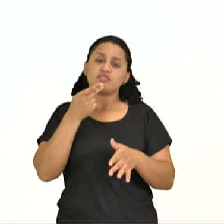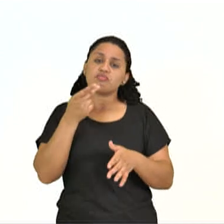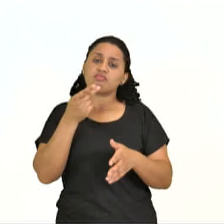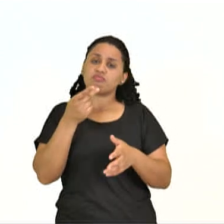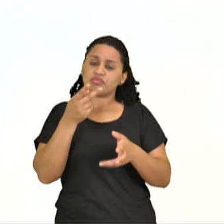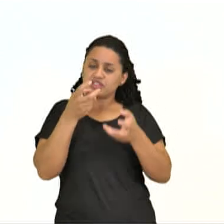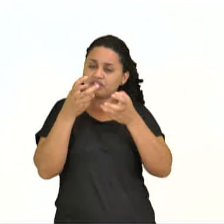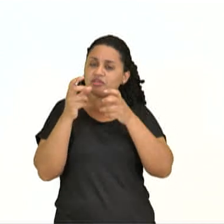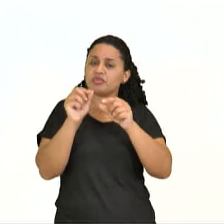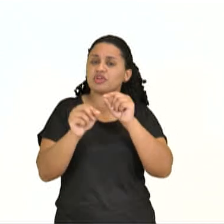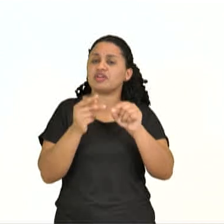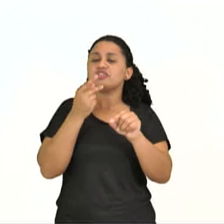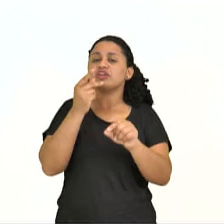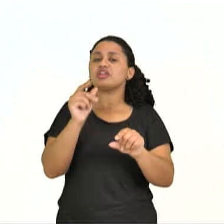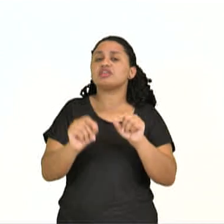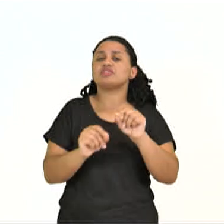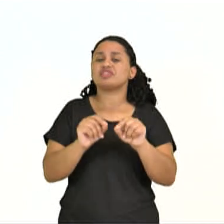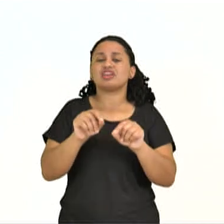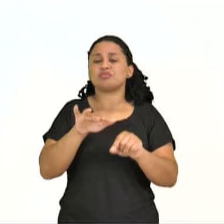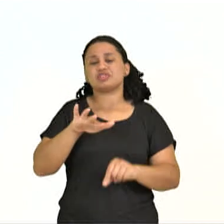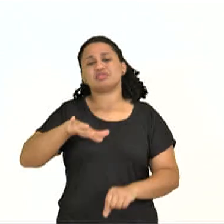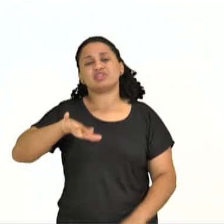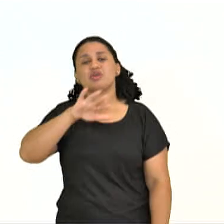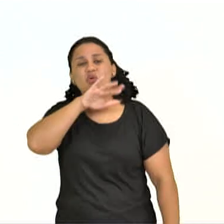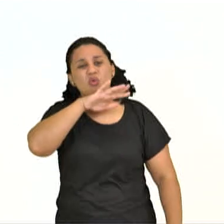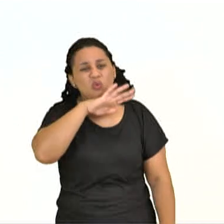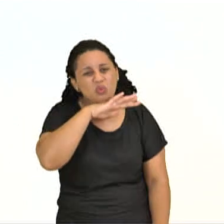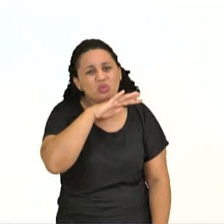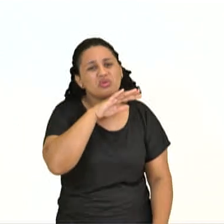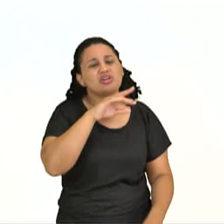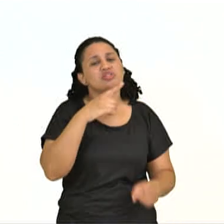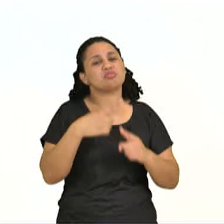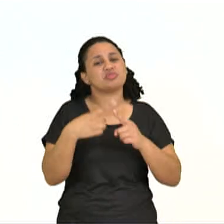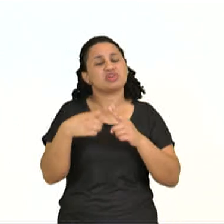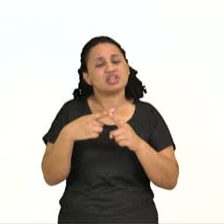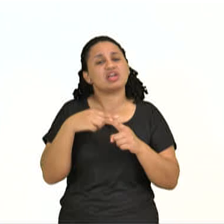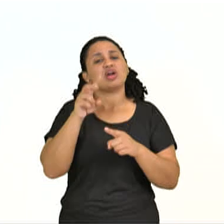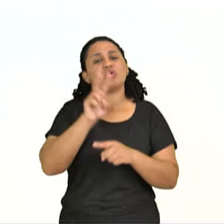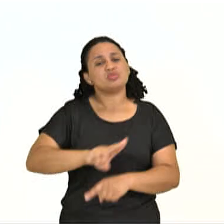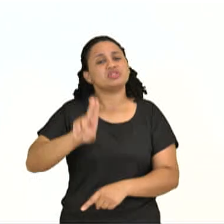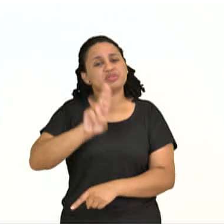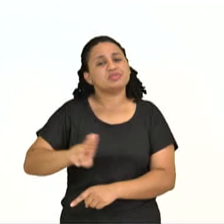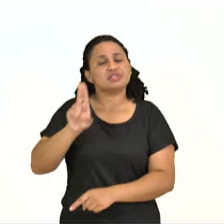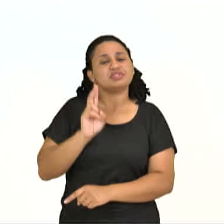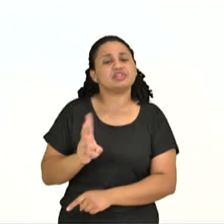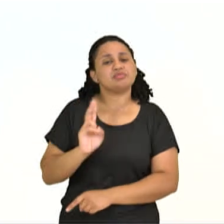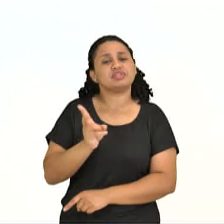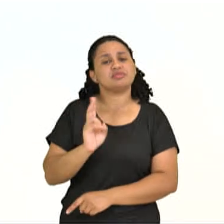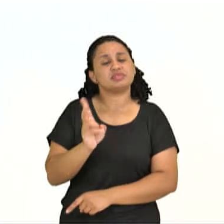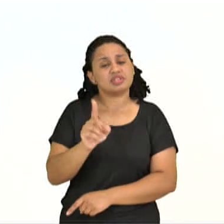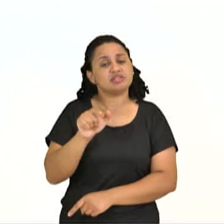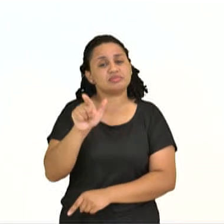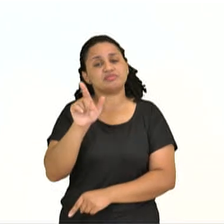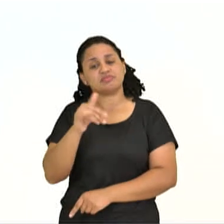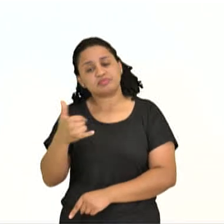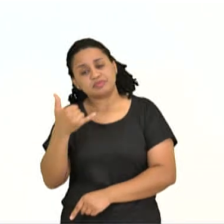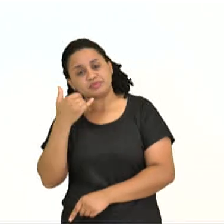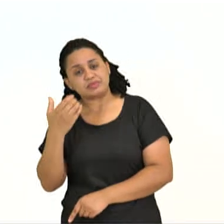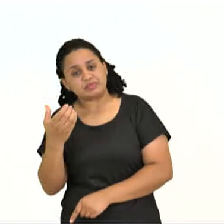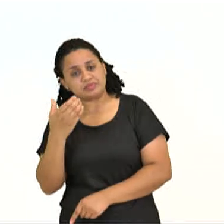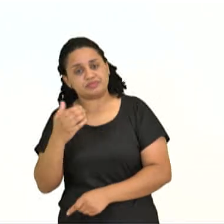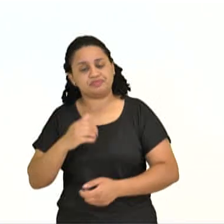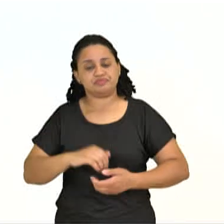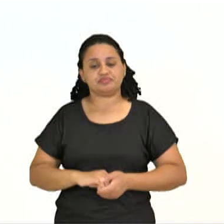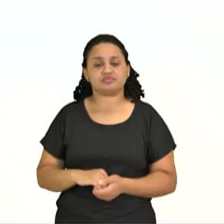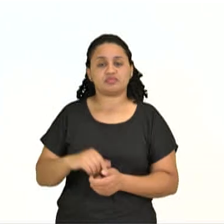que é negativo isso, que as pessoas usam desmedidamente esse tipo de aparelho.